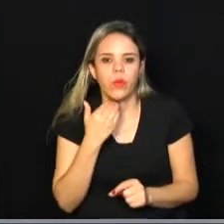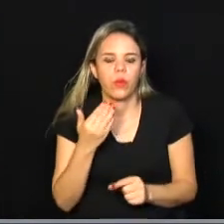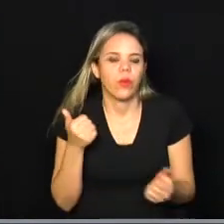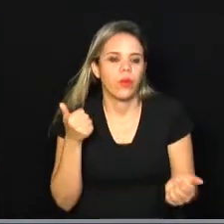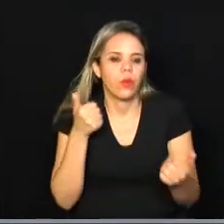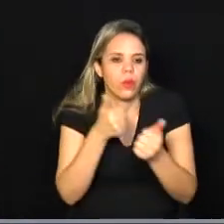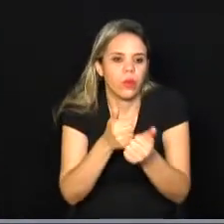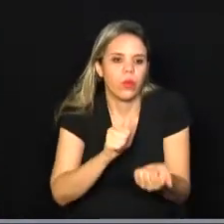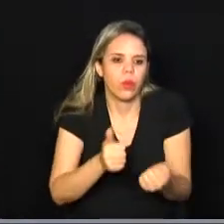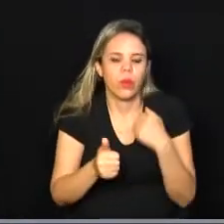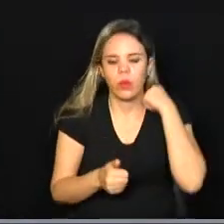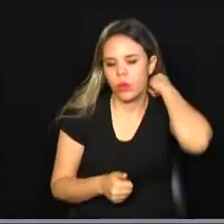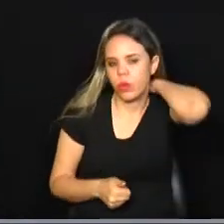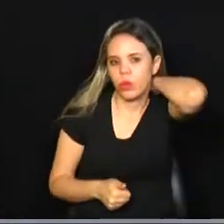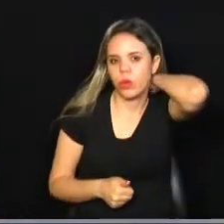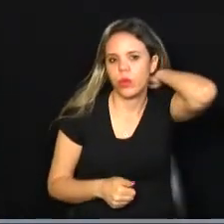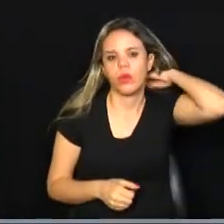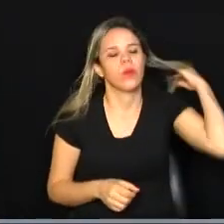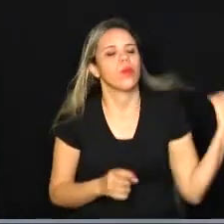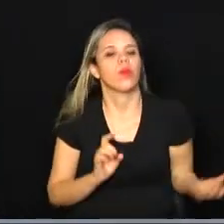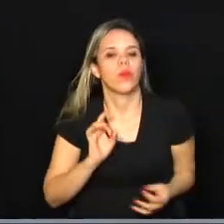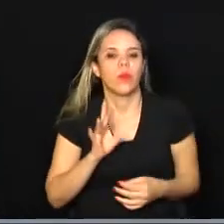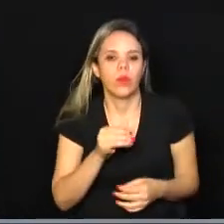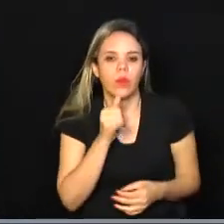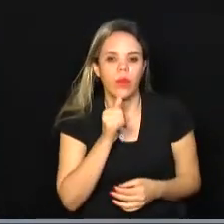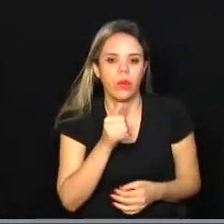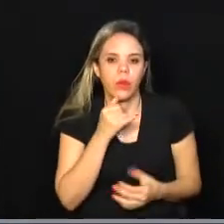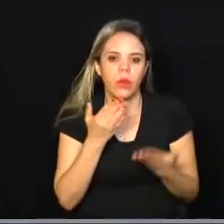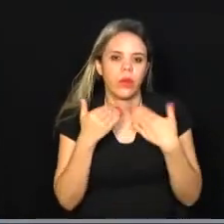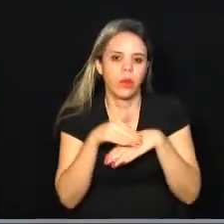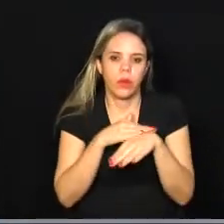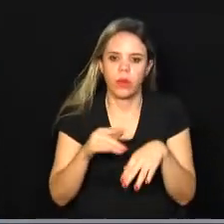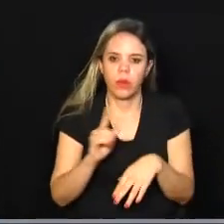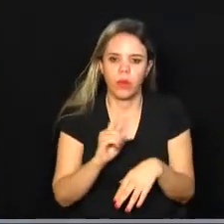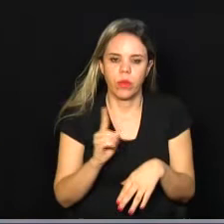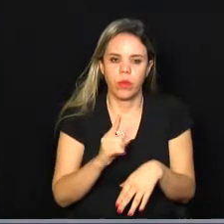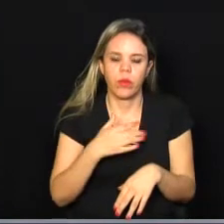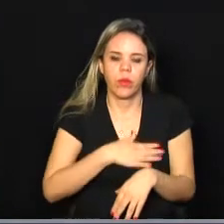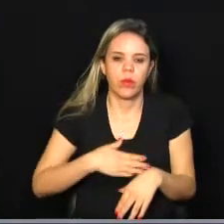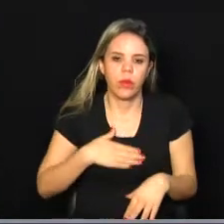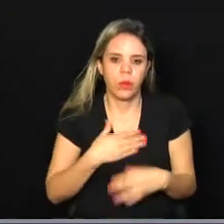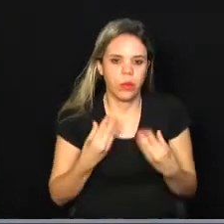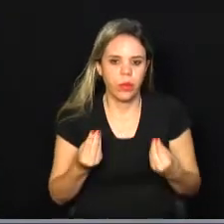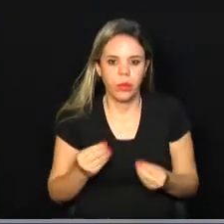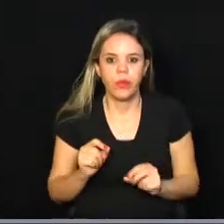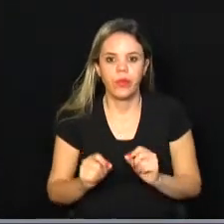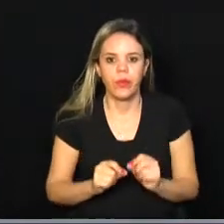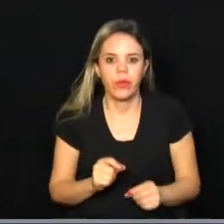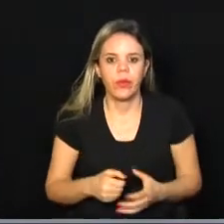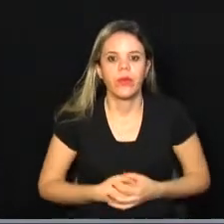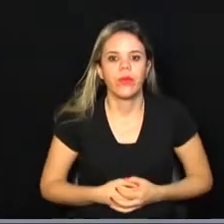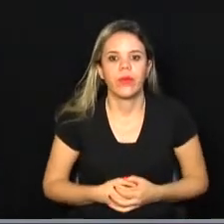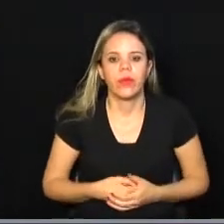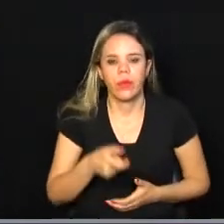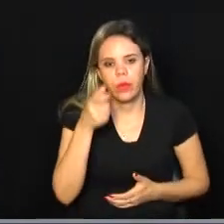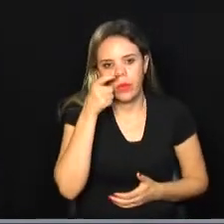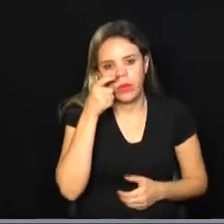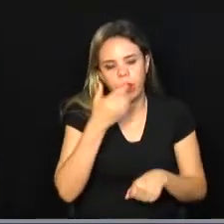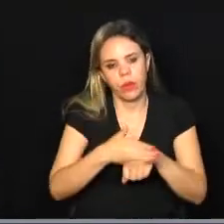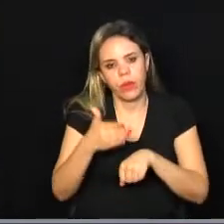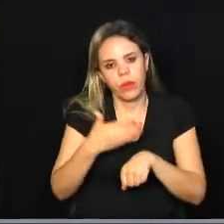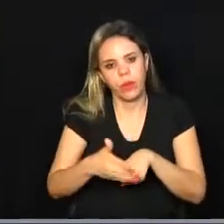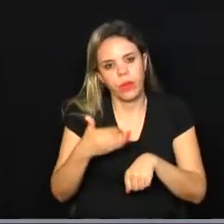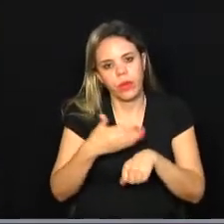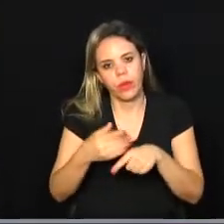acompanhar os atletas na conversa. A gente gosta muito de vê-los treinando,